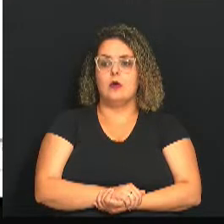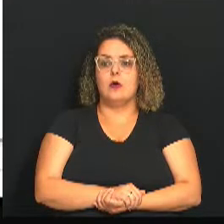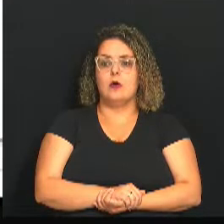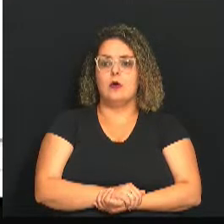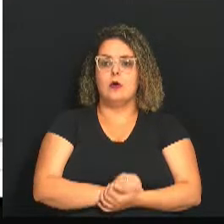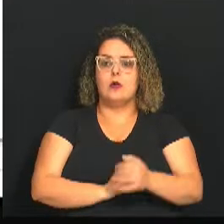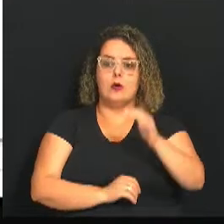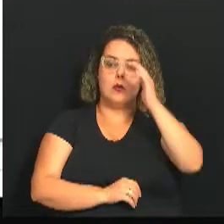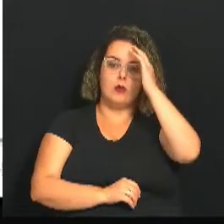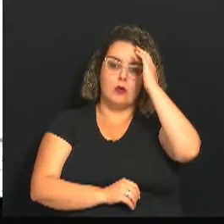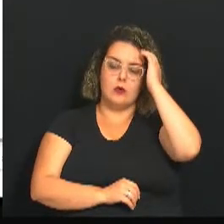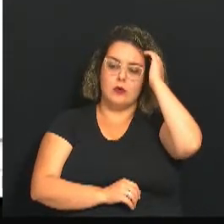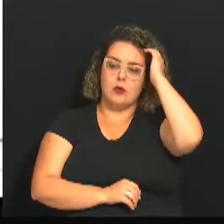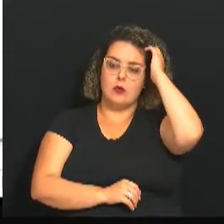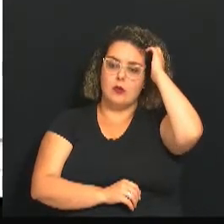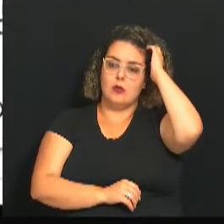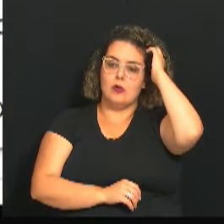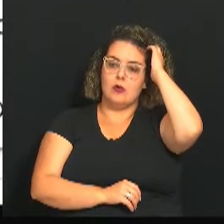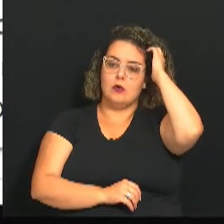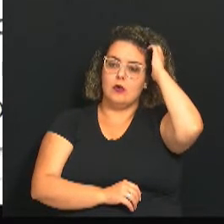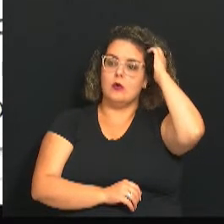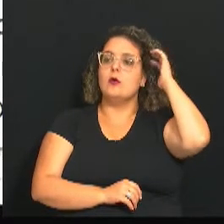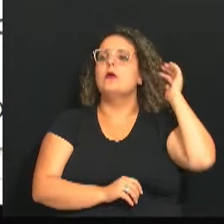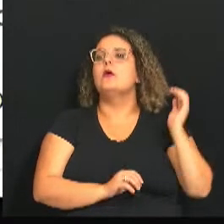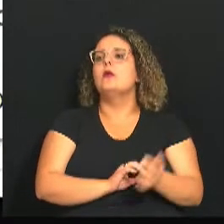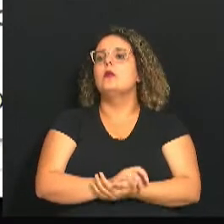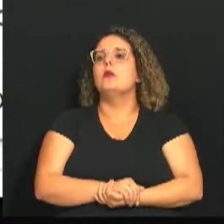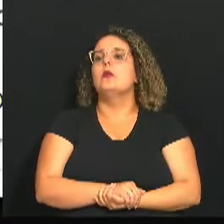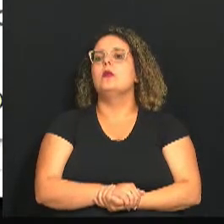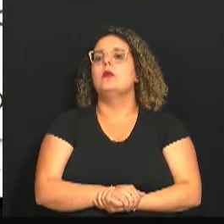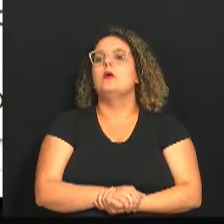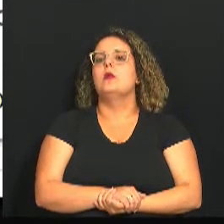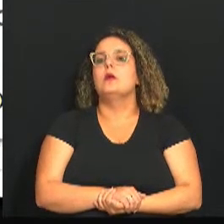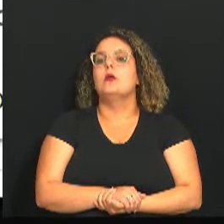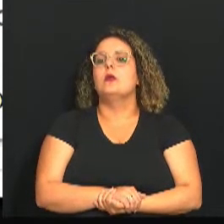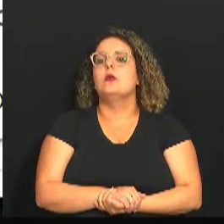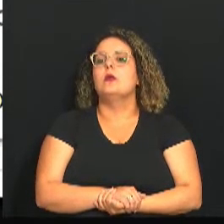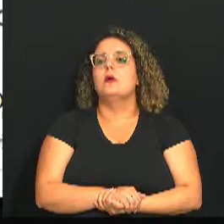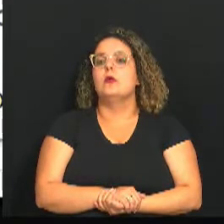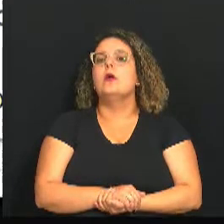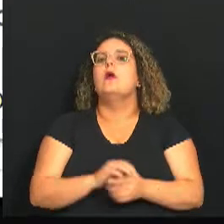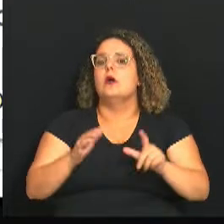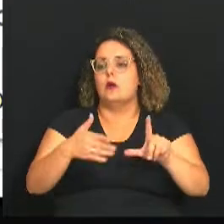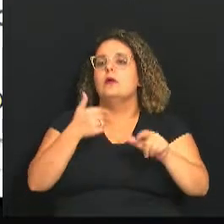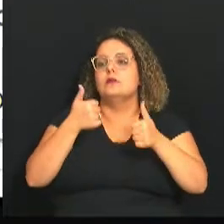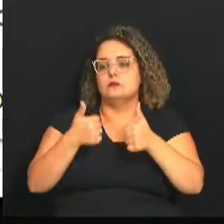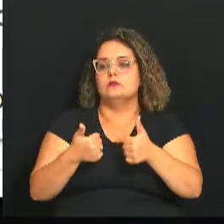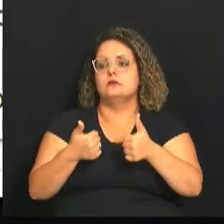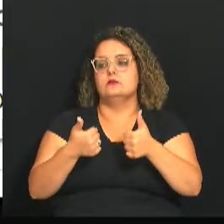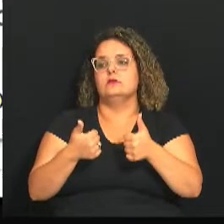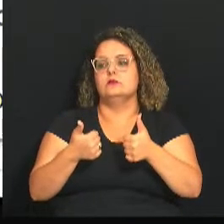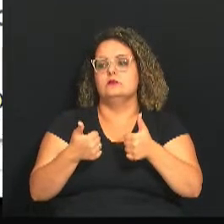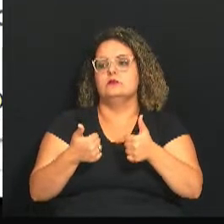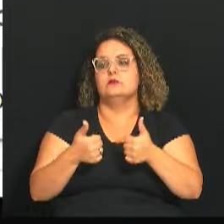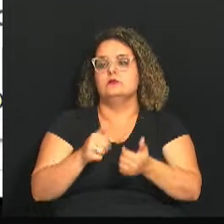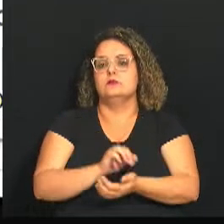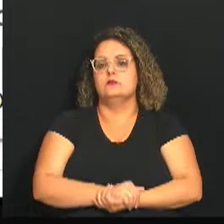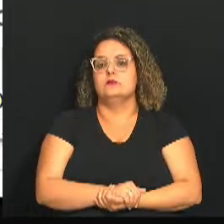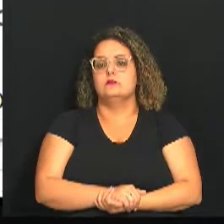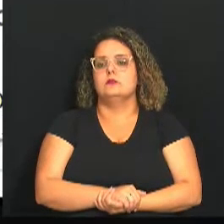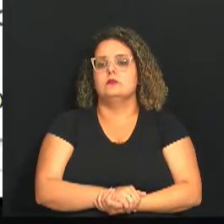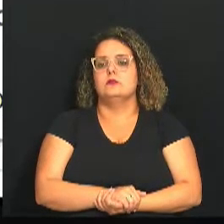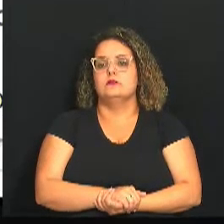si, só passando os slides mesmo. Agora, tá certo. Aí já passou adiante. Então você.